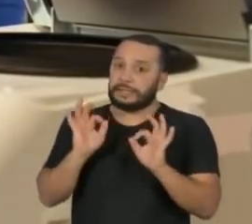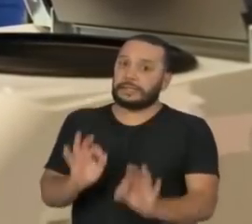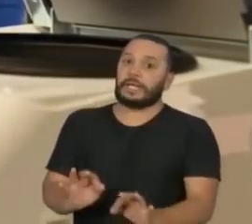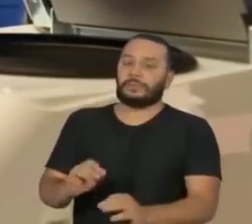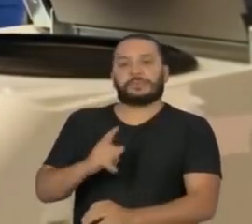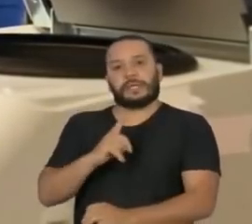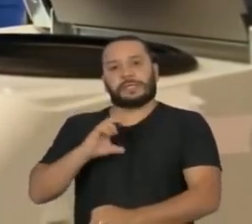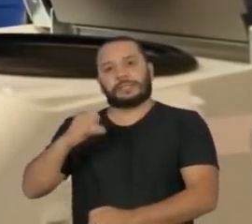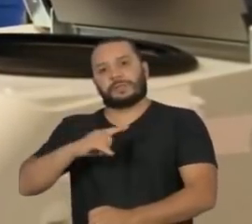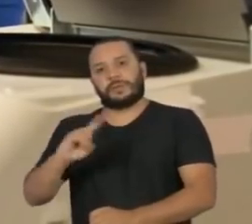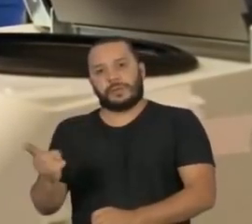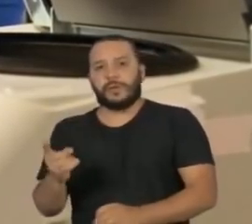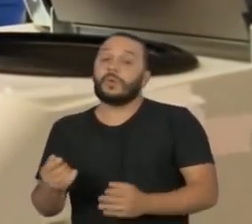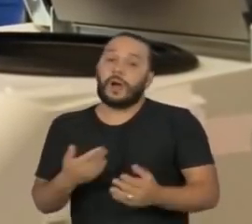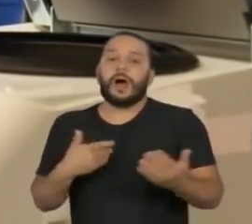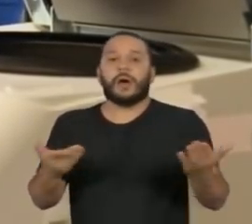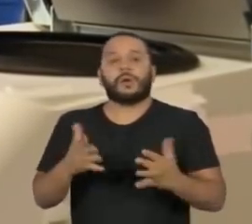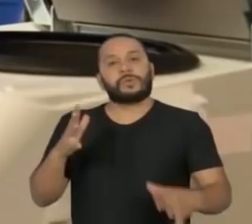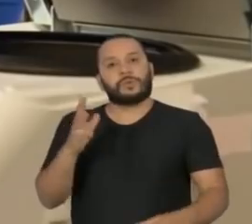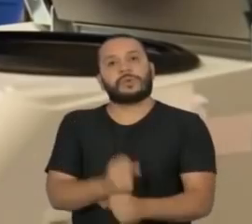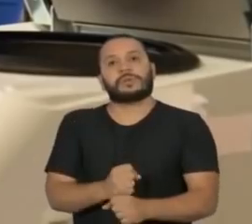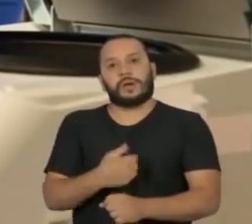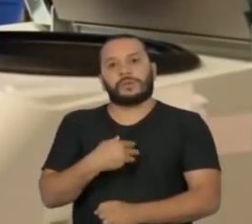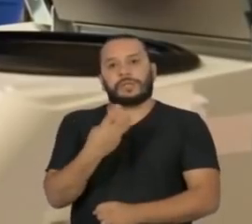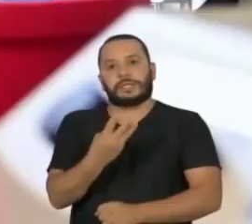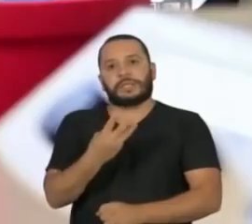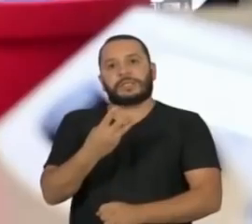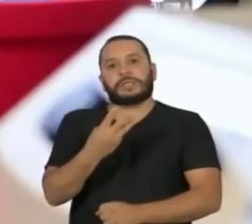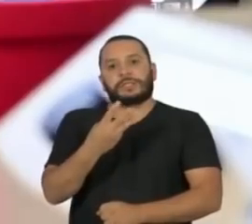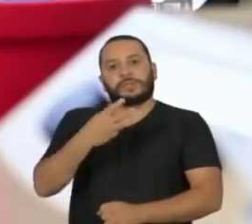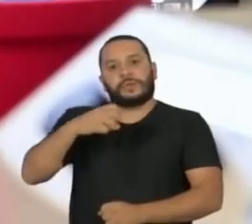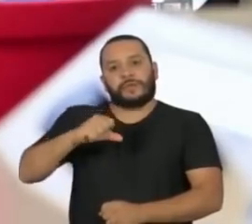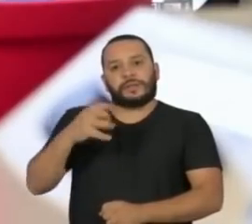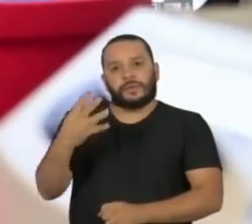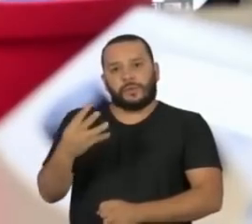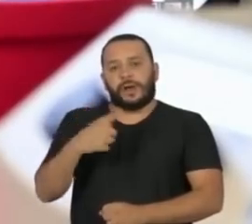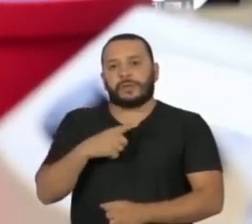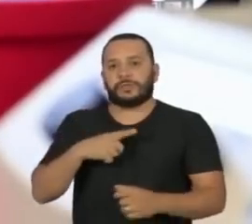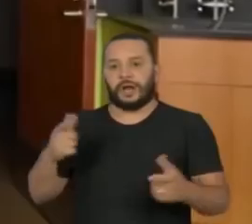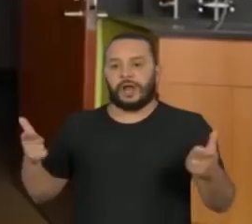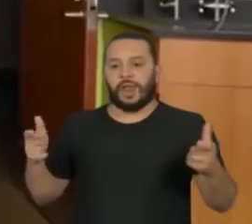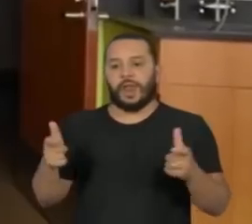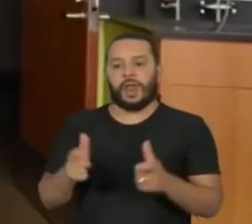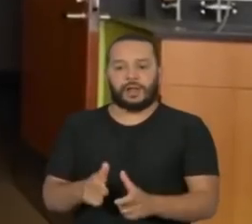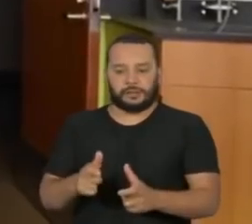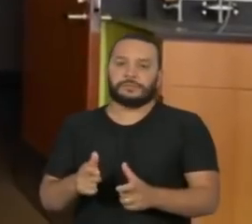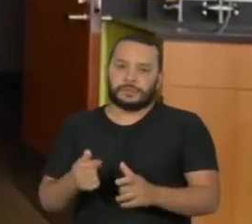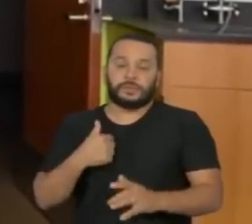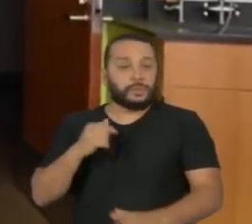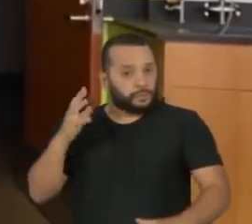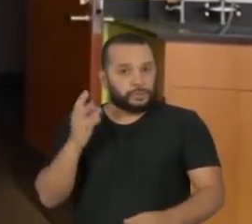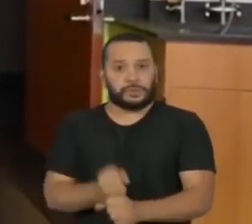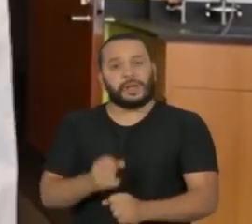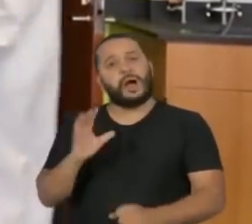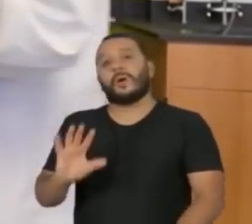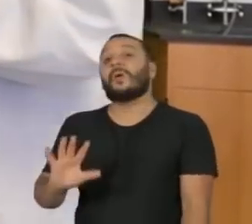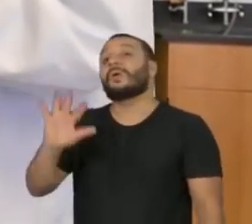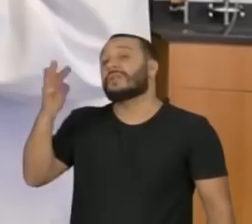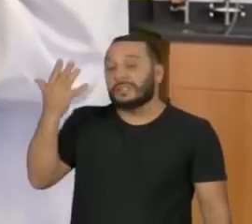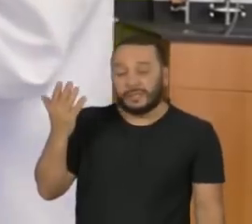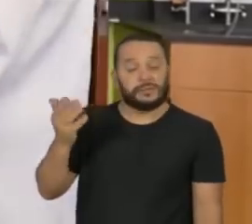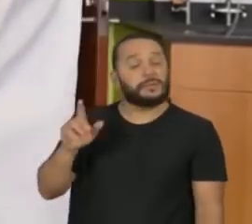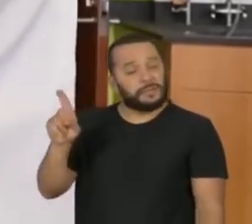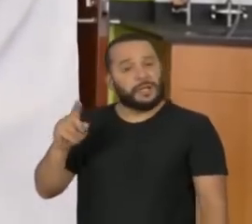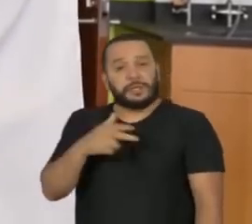quinta-feira, o número de novos casos ficou em 394, o menor do último mês. O número total de casos confirmados na